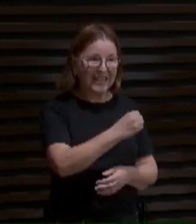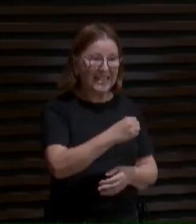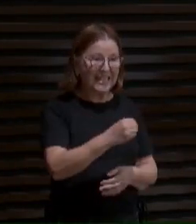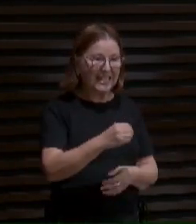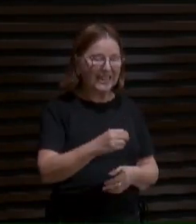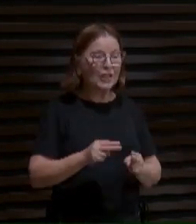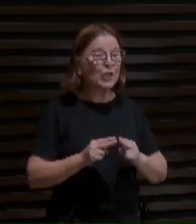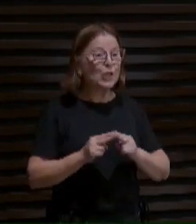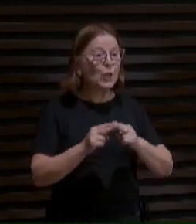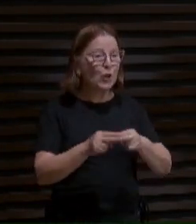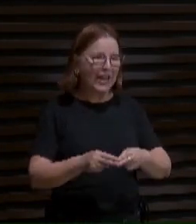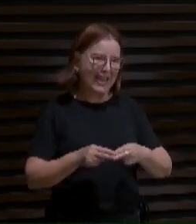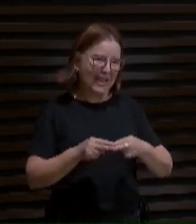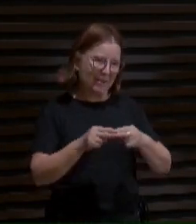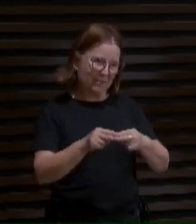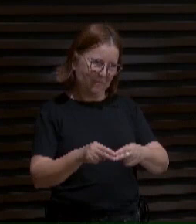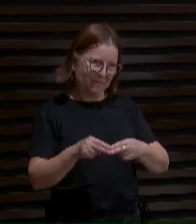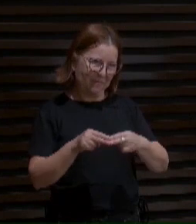Noé.